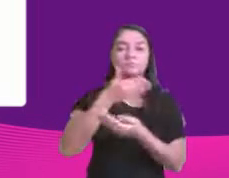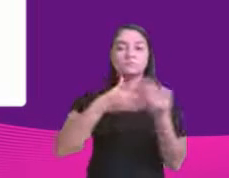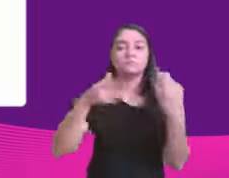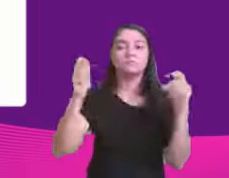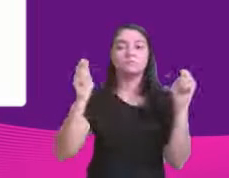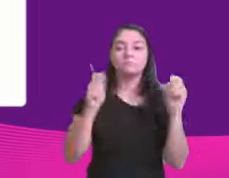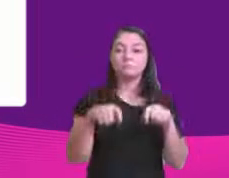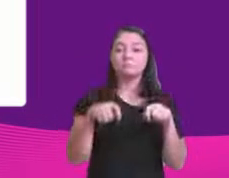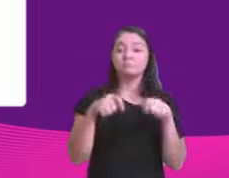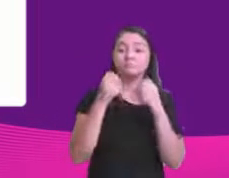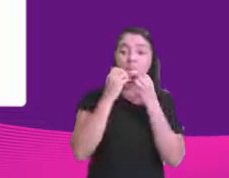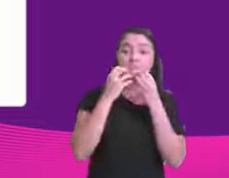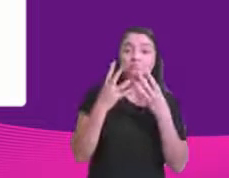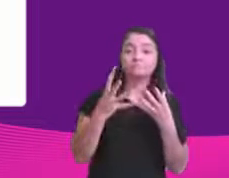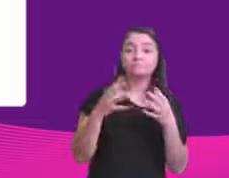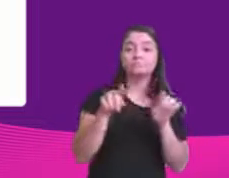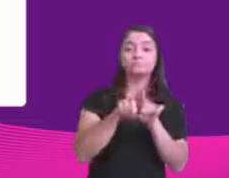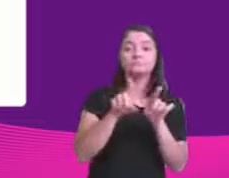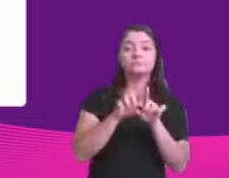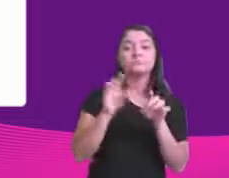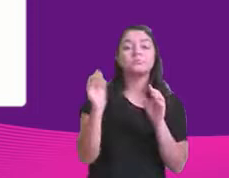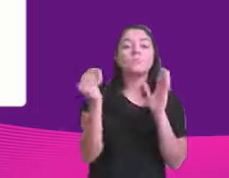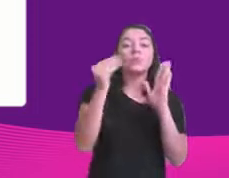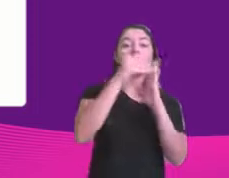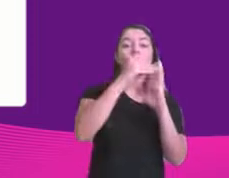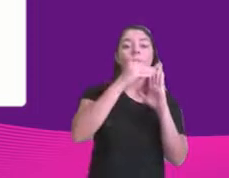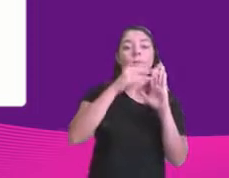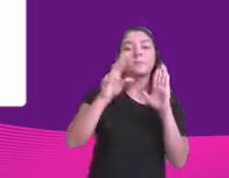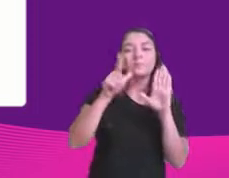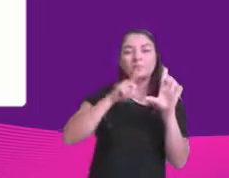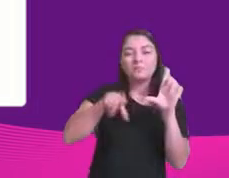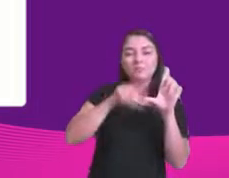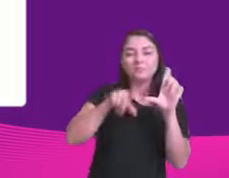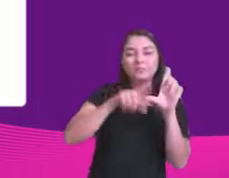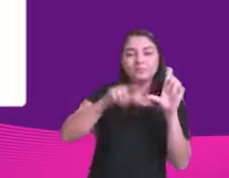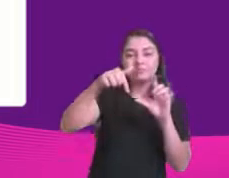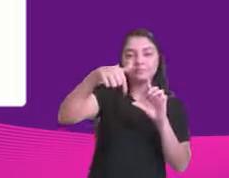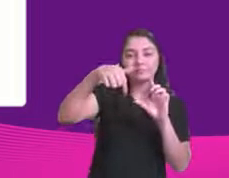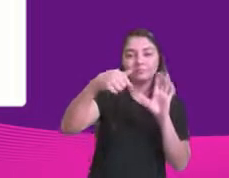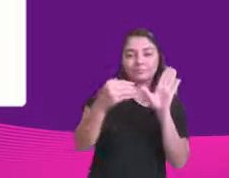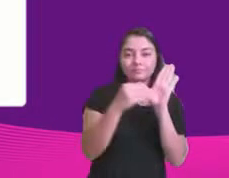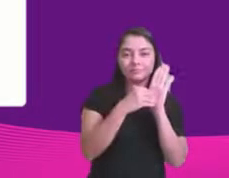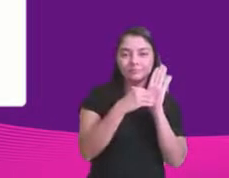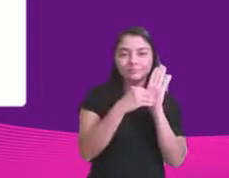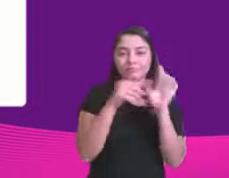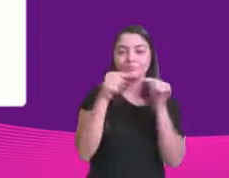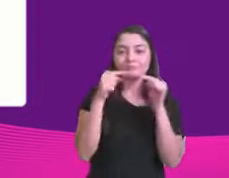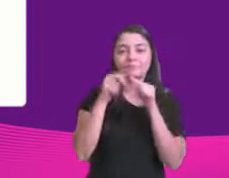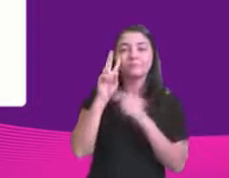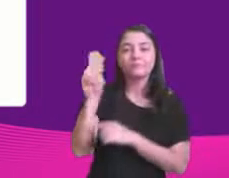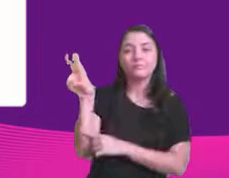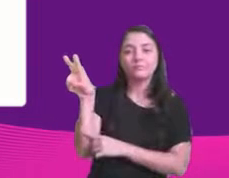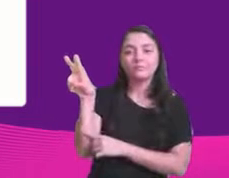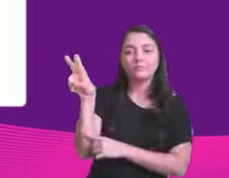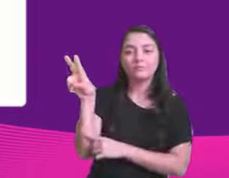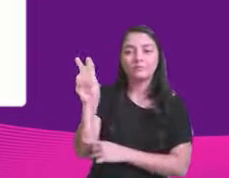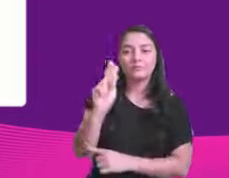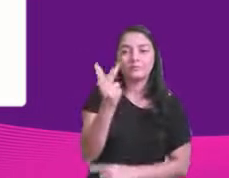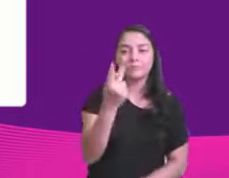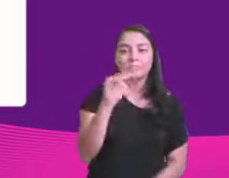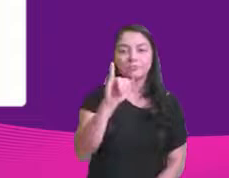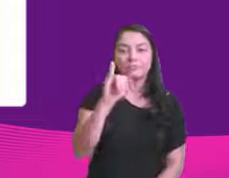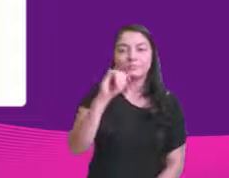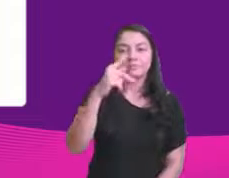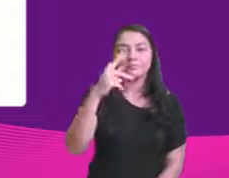poderia ser, então a gente coloca a letra Q, citorredução de intervalo associado ou não à hipertermoquimioterapia com cisplatina na dose de